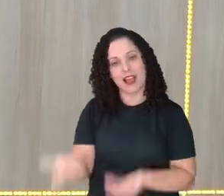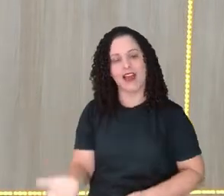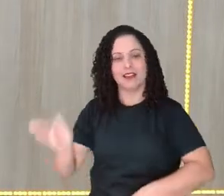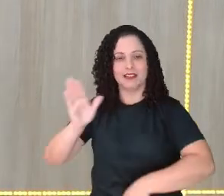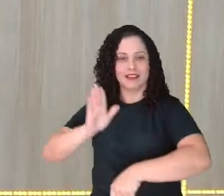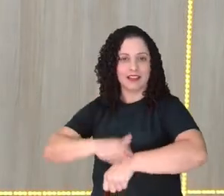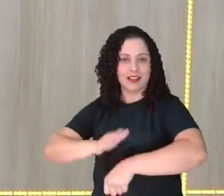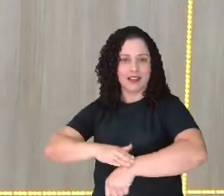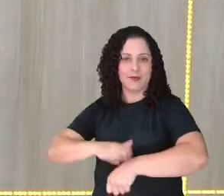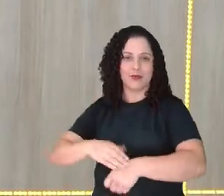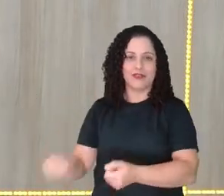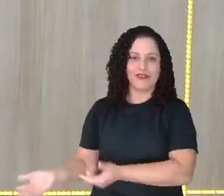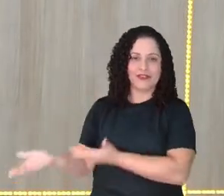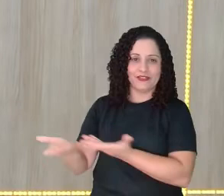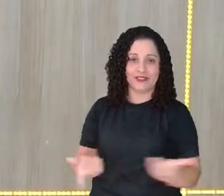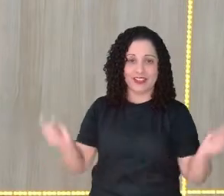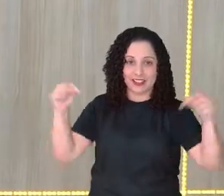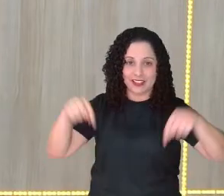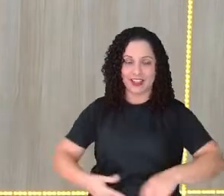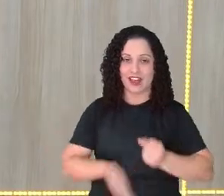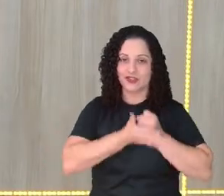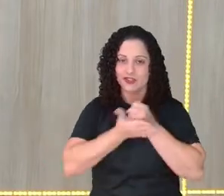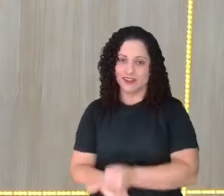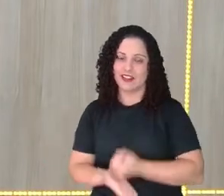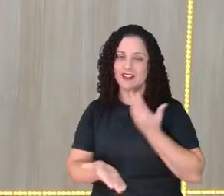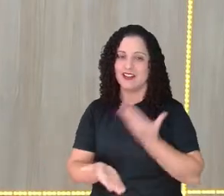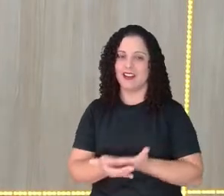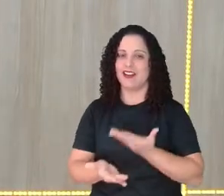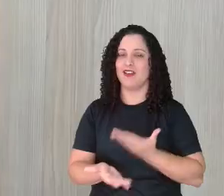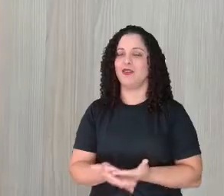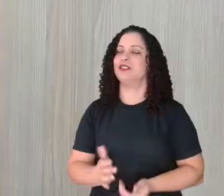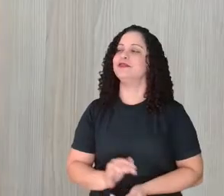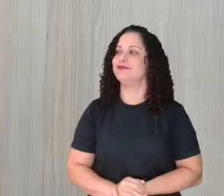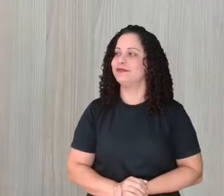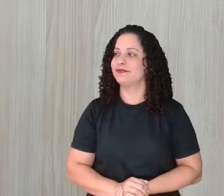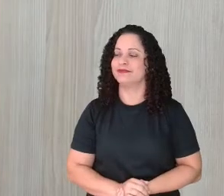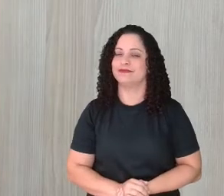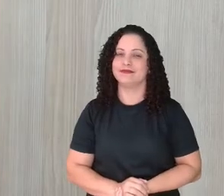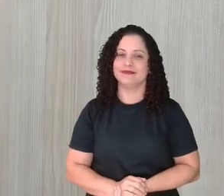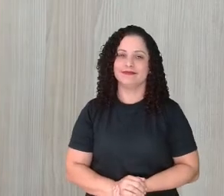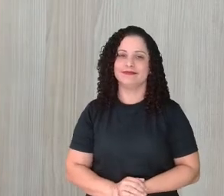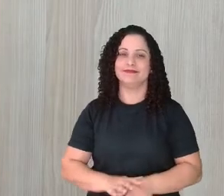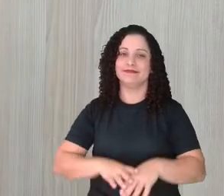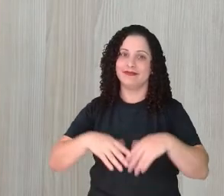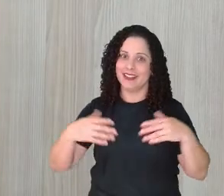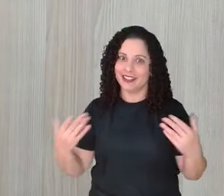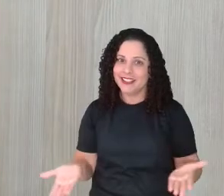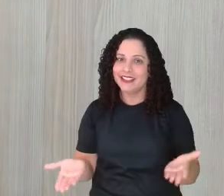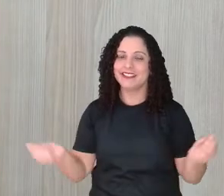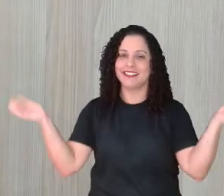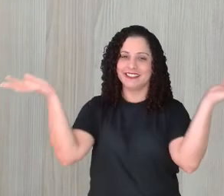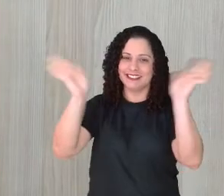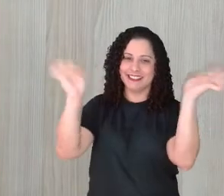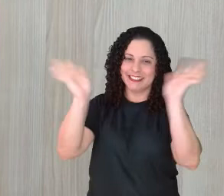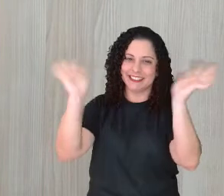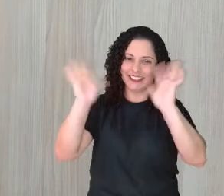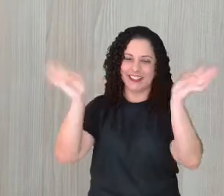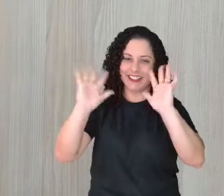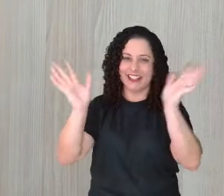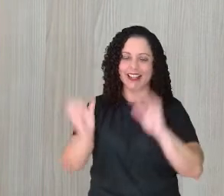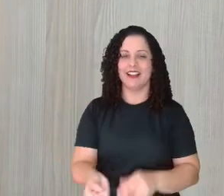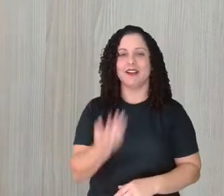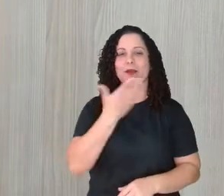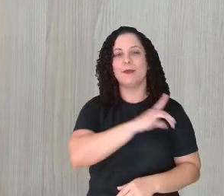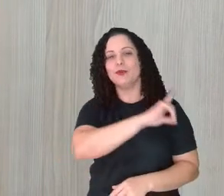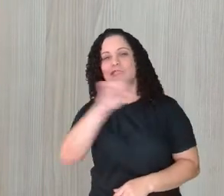seu tempo para ajudar aqui na nossa aula, tá bom? Que é isso, Pedro? Oi, gente. Bom dia,